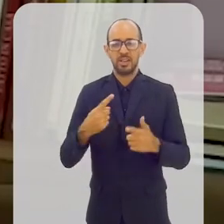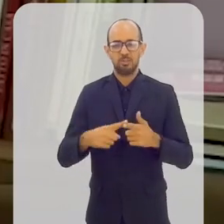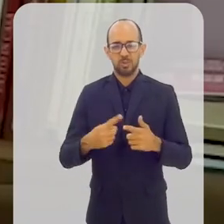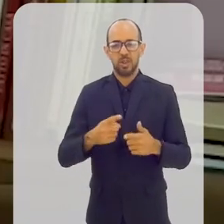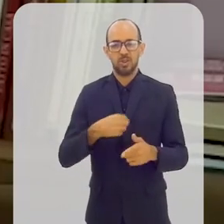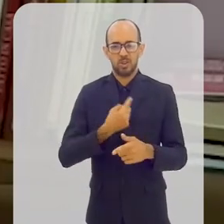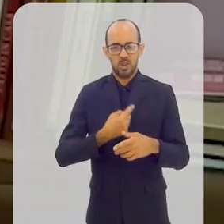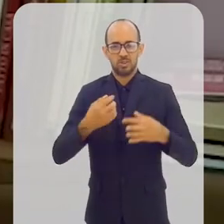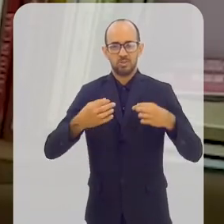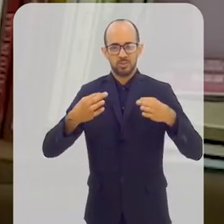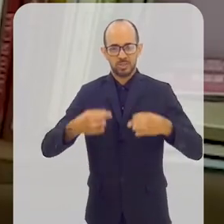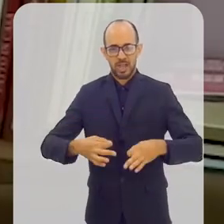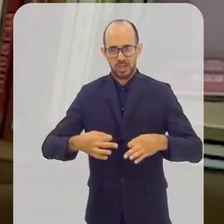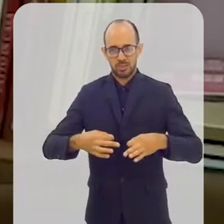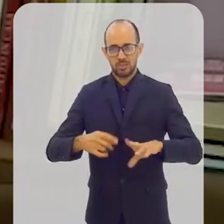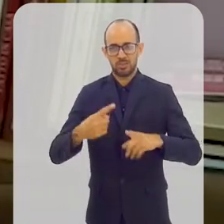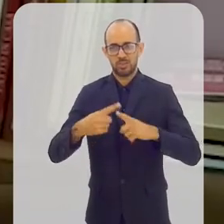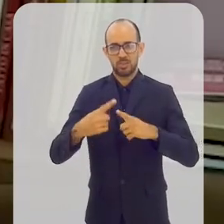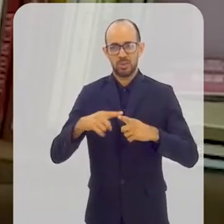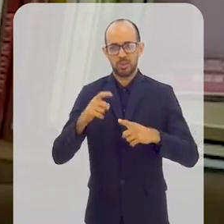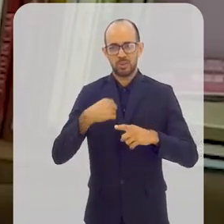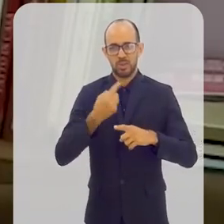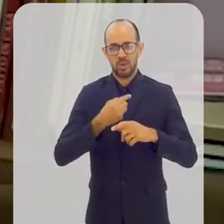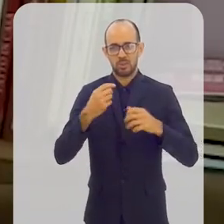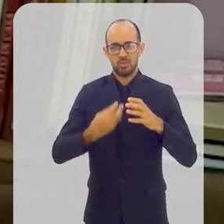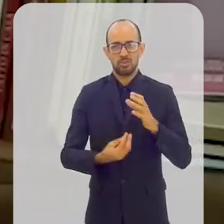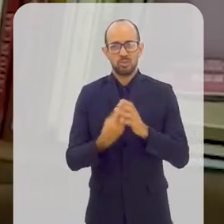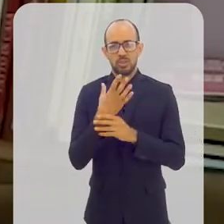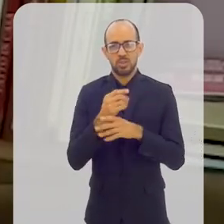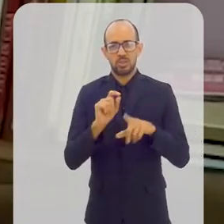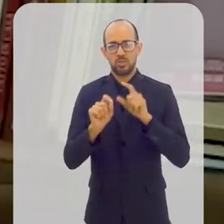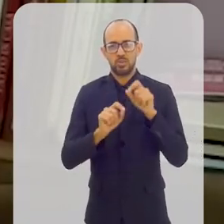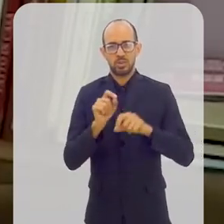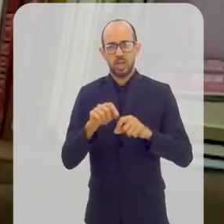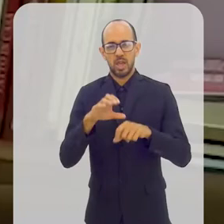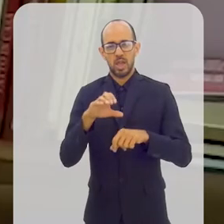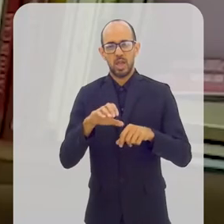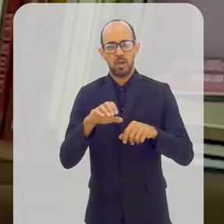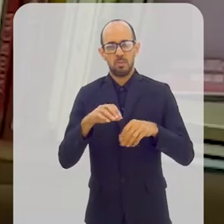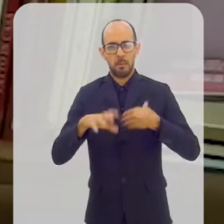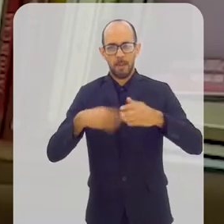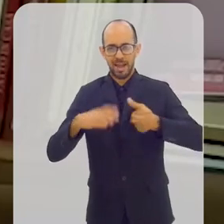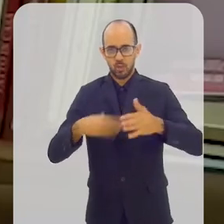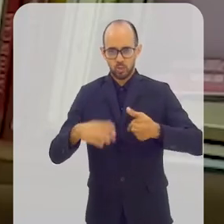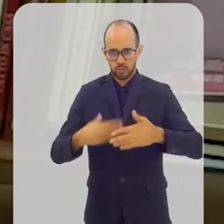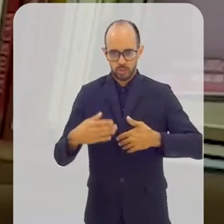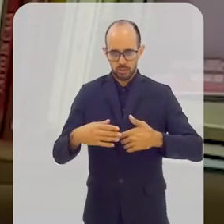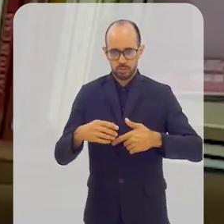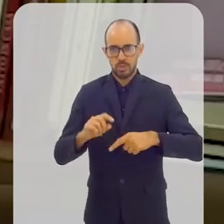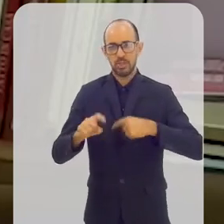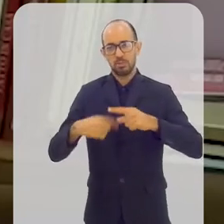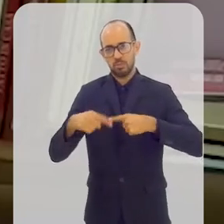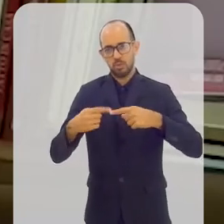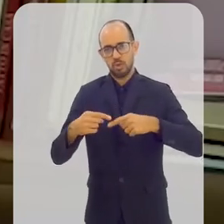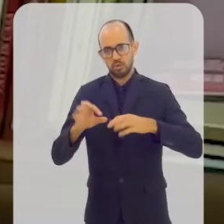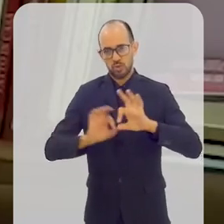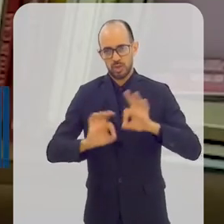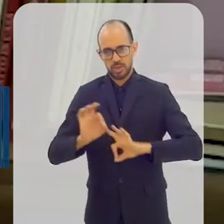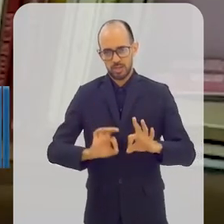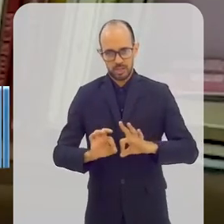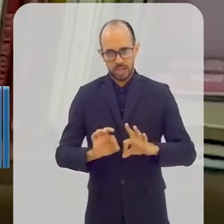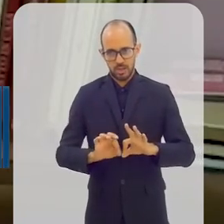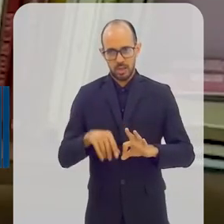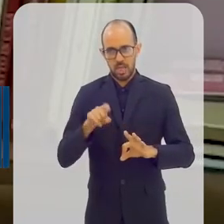está acertando. A gente está criando, na verdade, um caos para depois organizar, se a gente pode perguntar